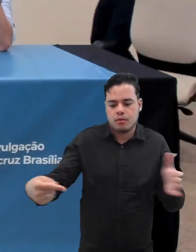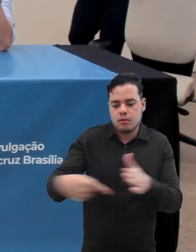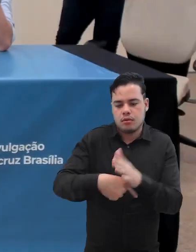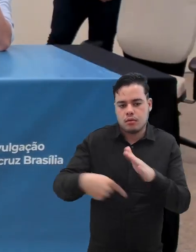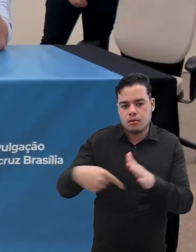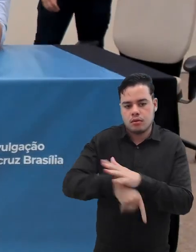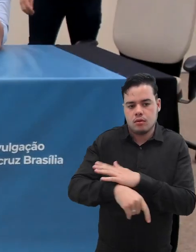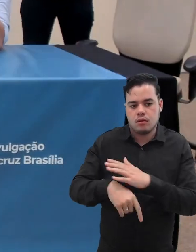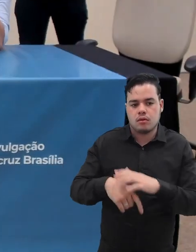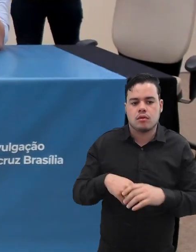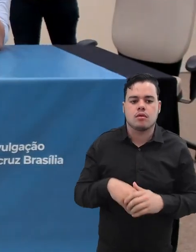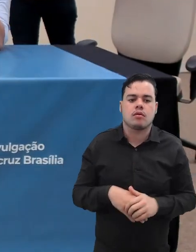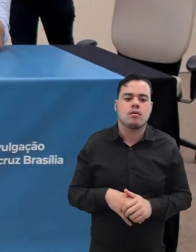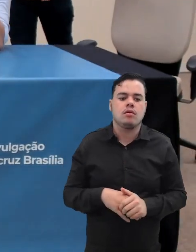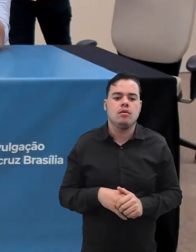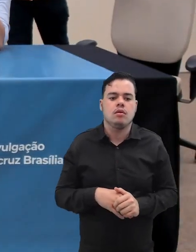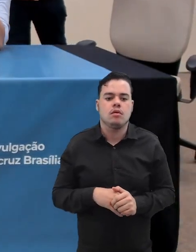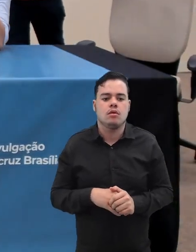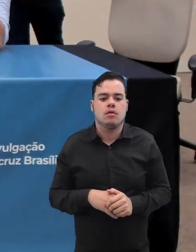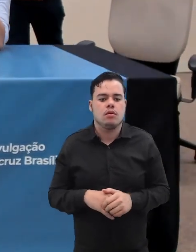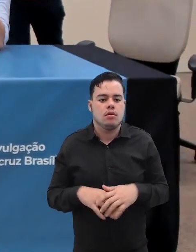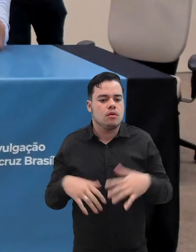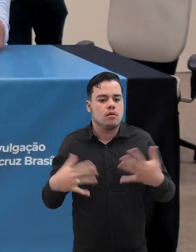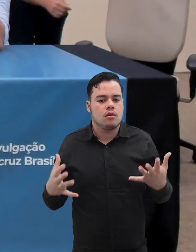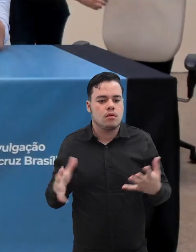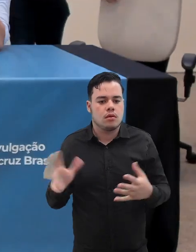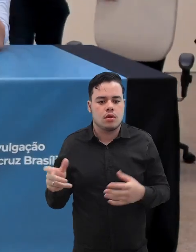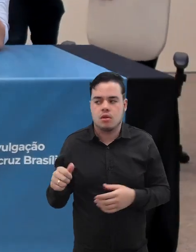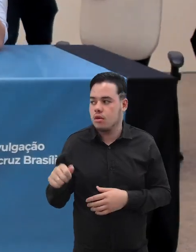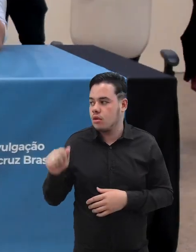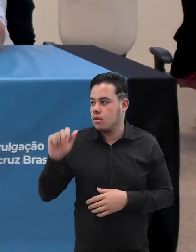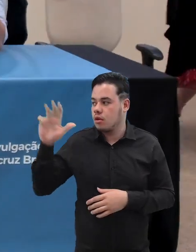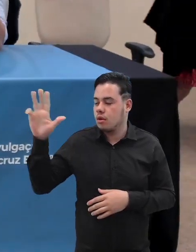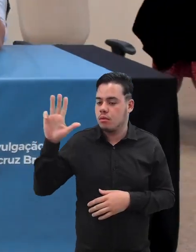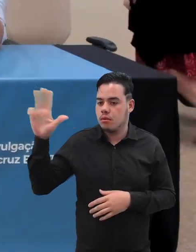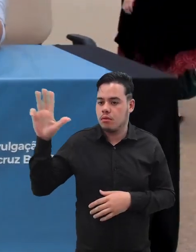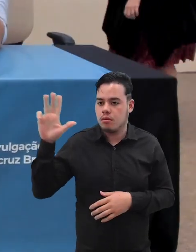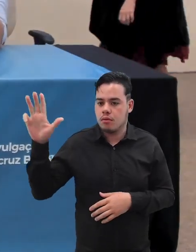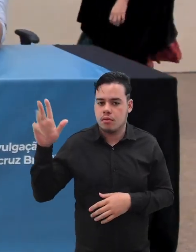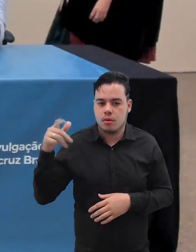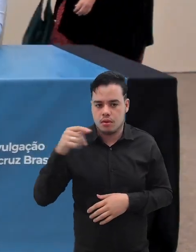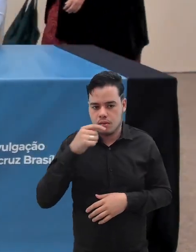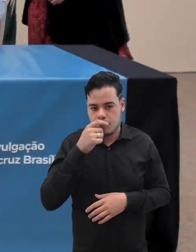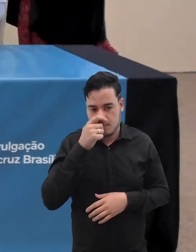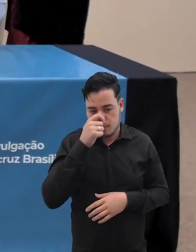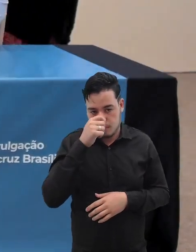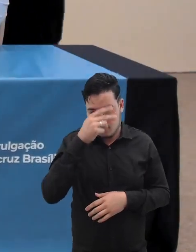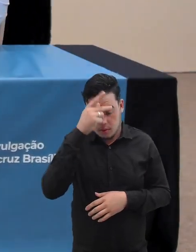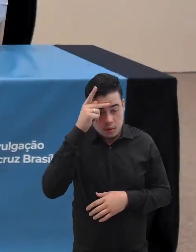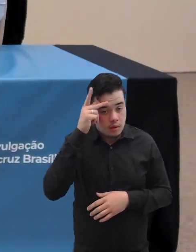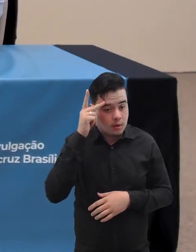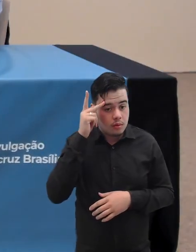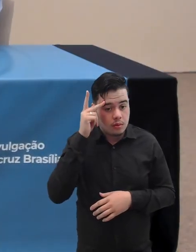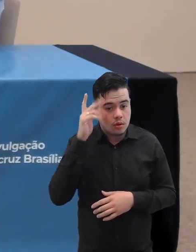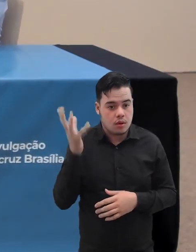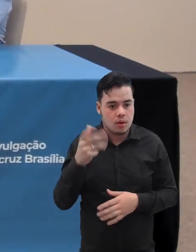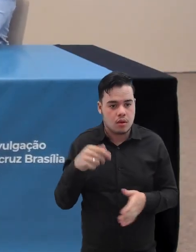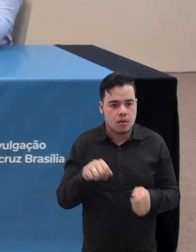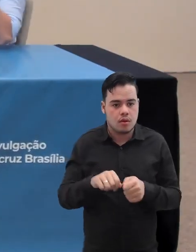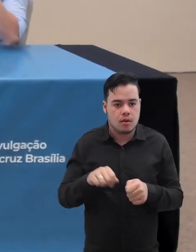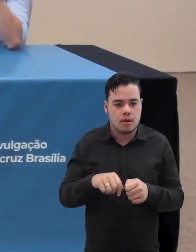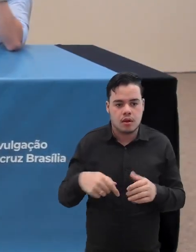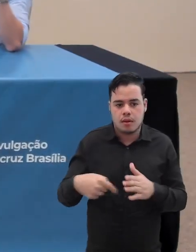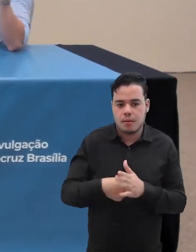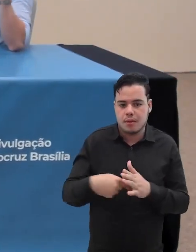aqui da plateia. Então a Mariela já está se manifestando ali. É gente da casa pedindo para fazer pergunta antes